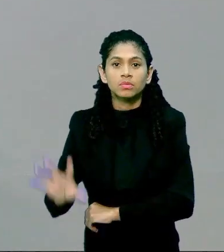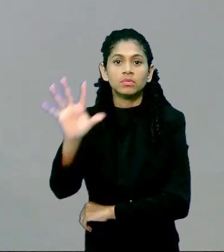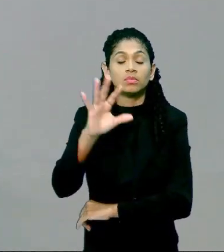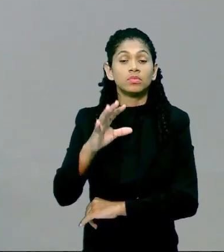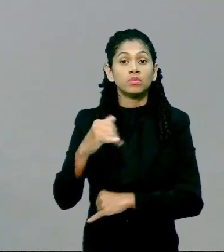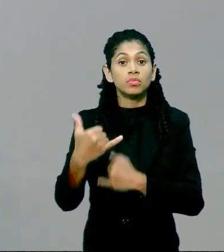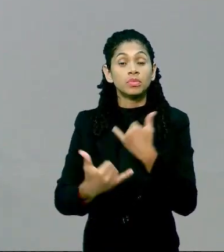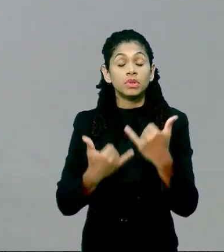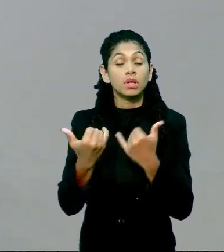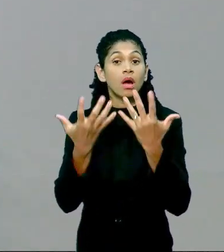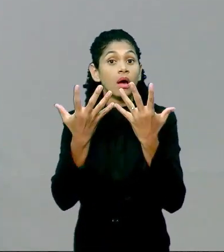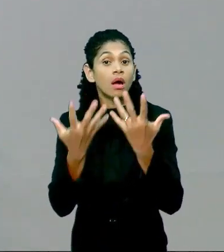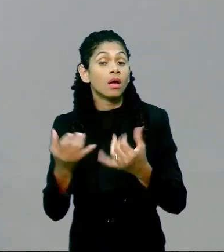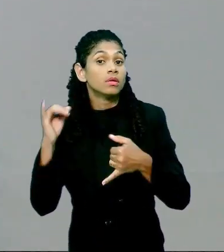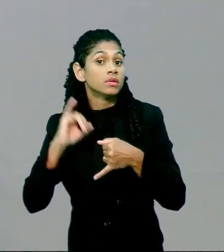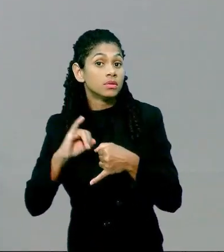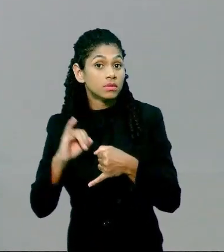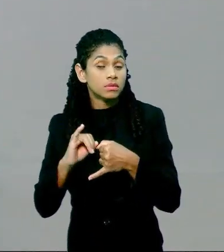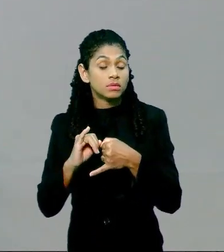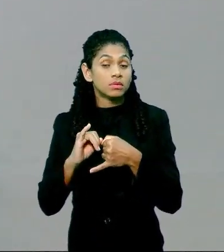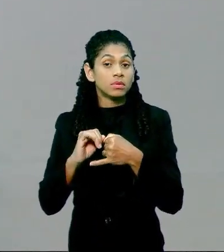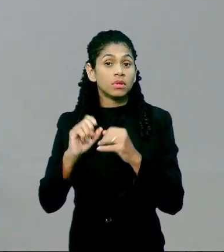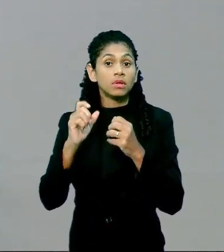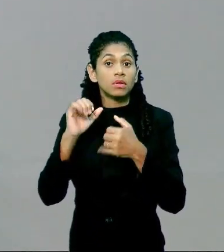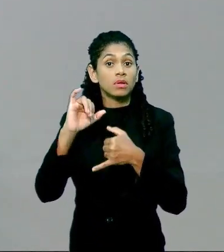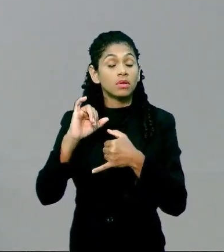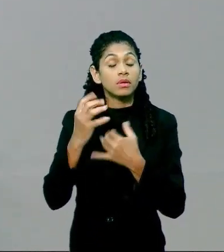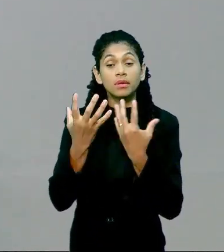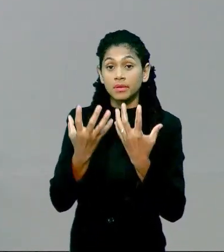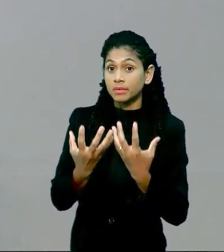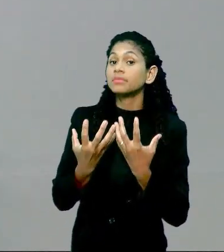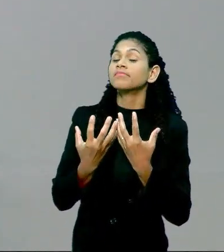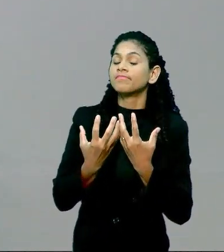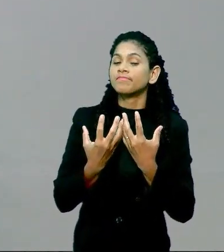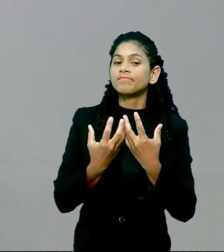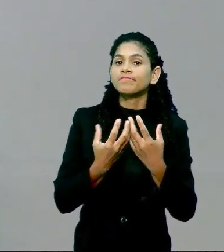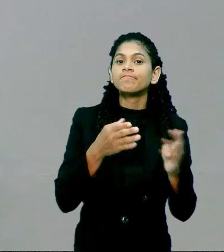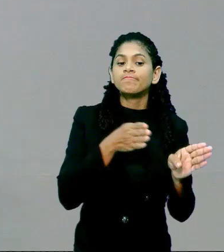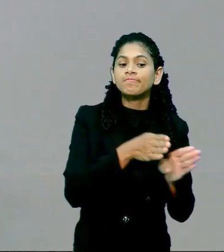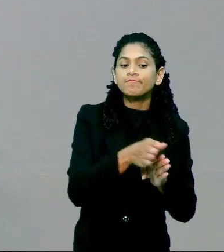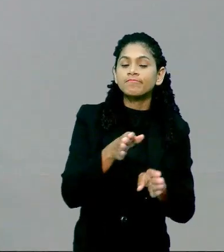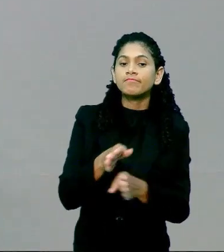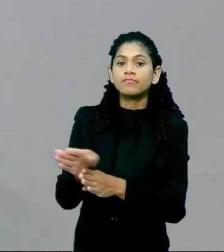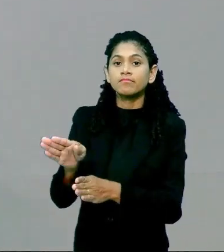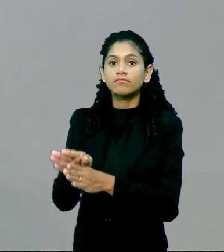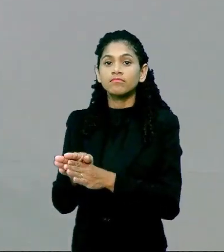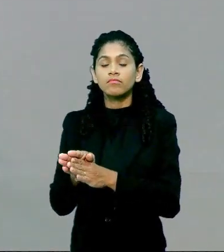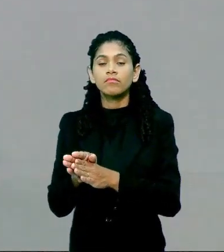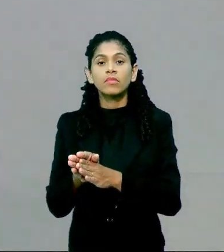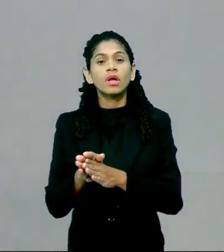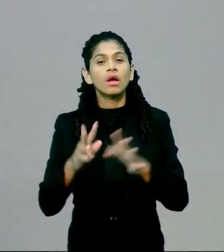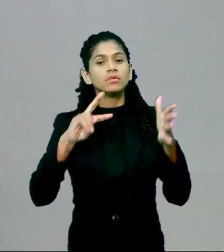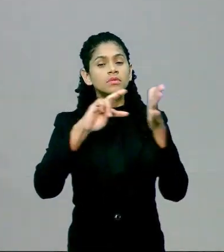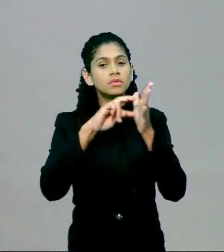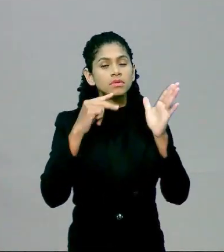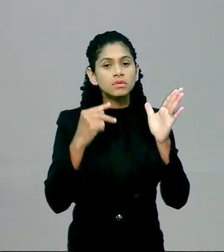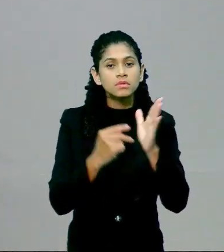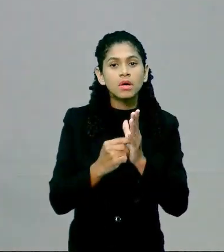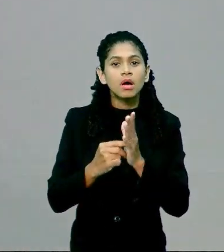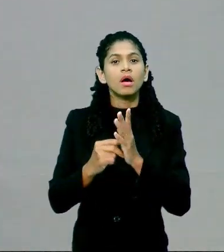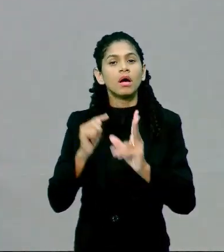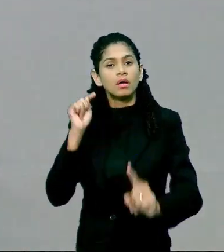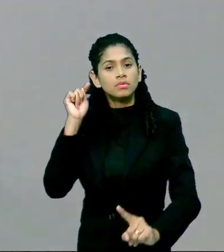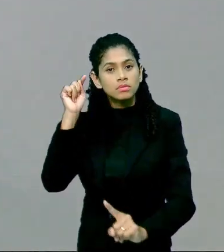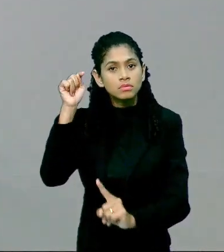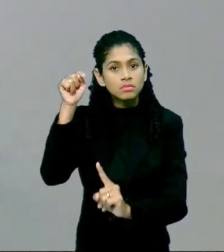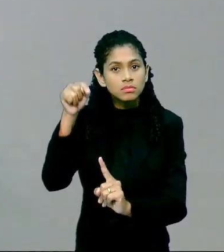quer fazer. Ele quer nos direcionar para determinado sentido, para determinado significado. Nós iniciamos a aula abordando